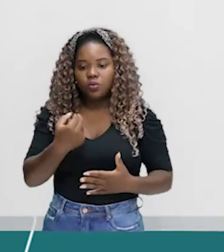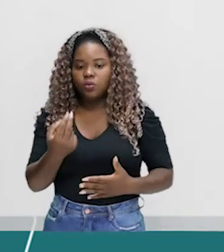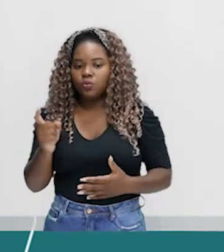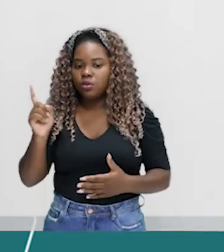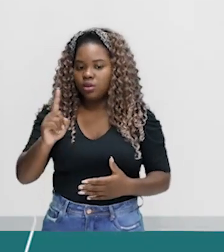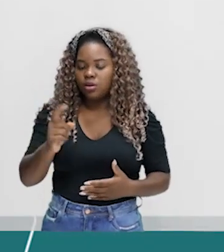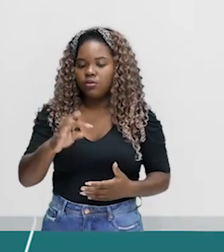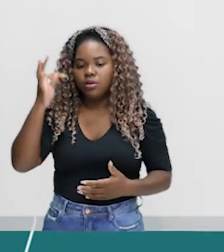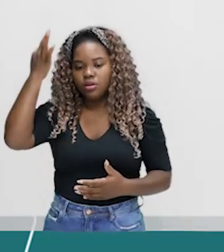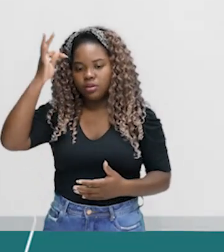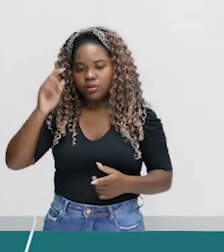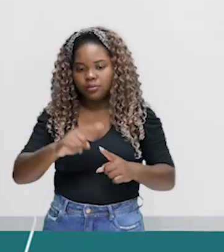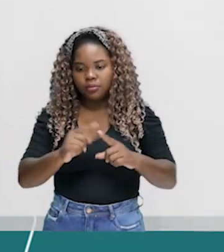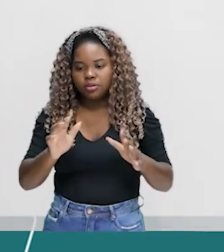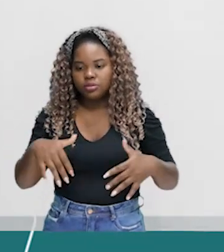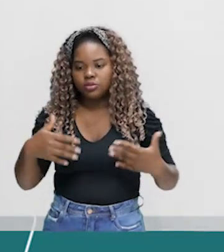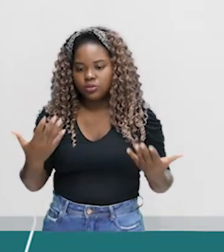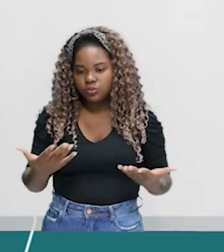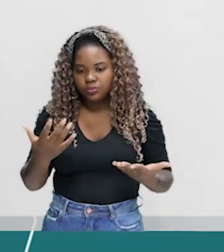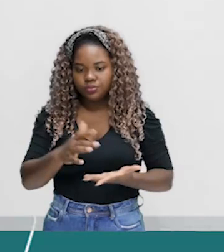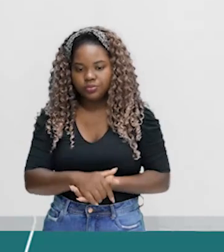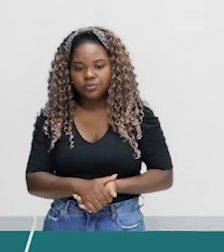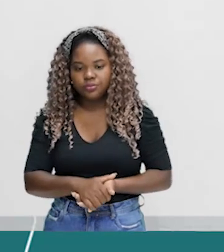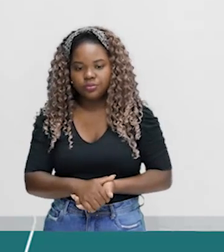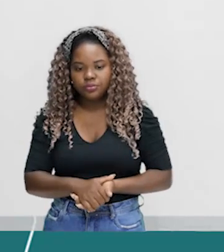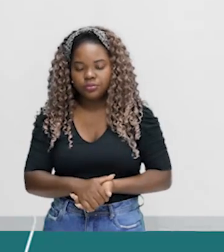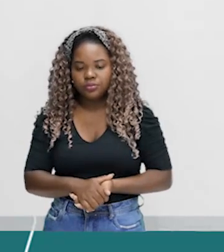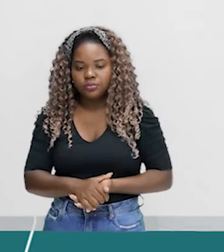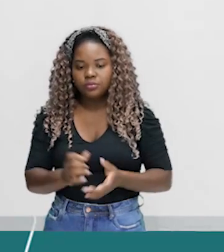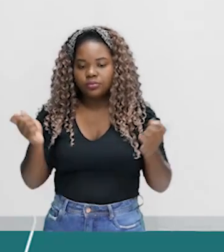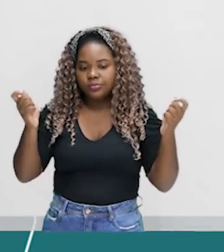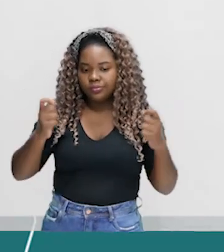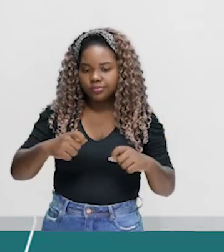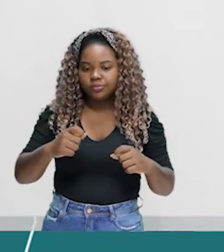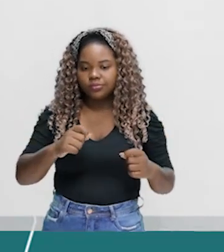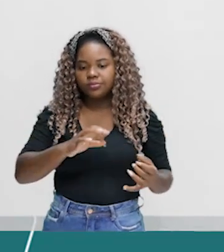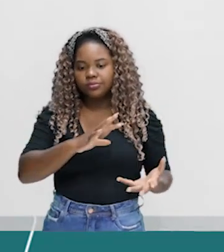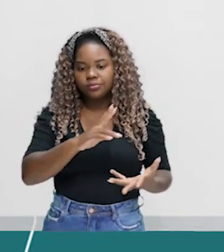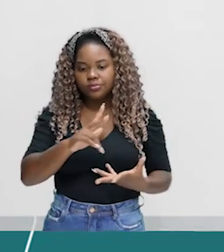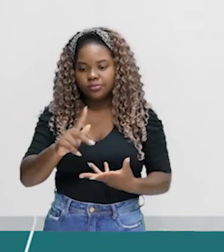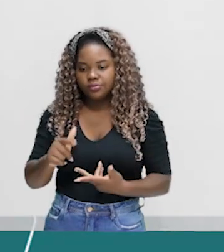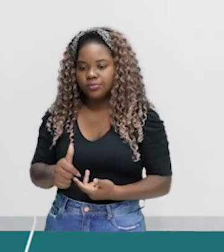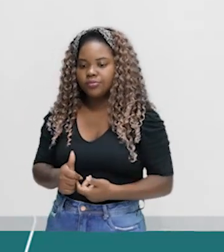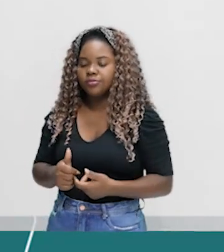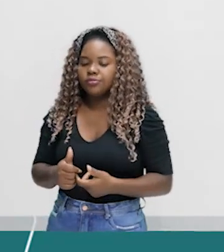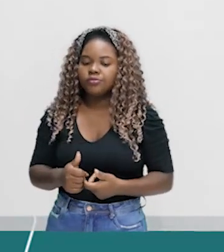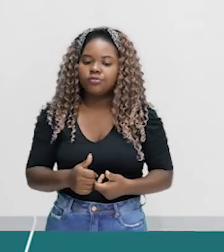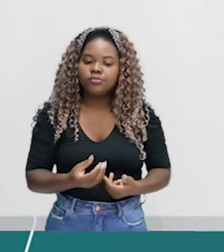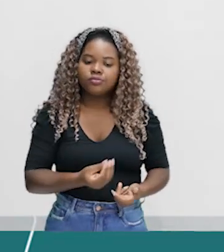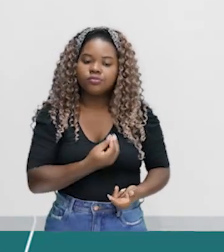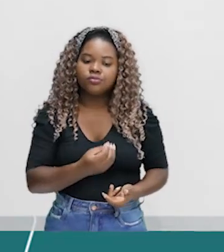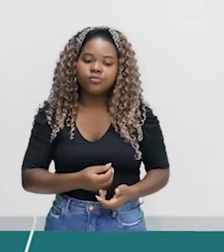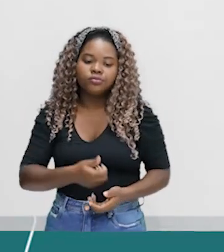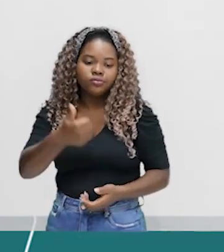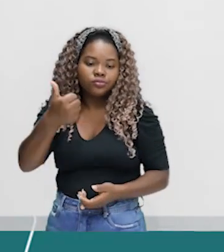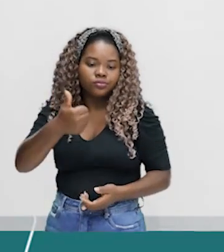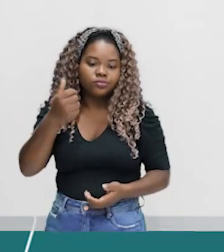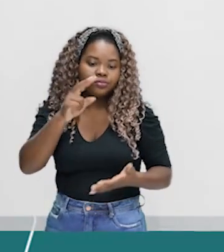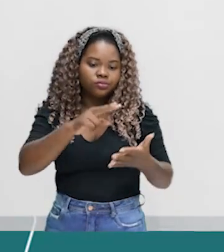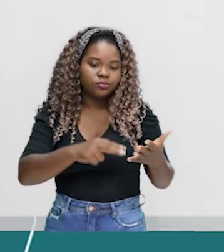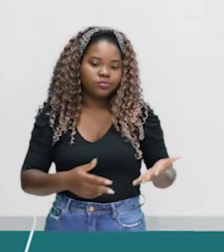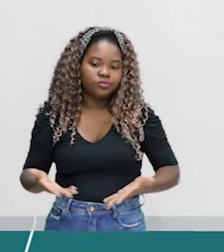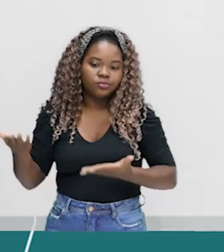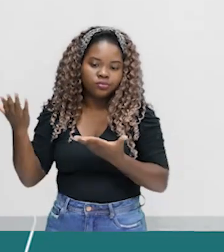Bang, tá? Mas quais são as condições que permitem ao nosso planeta proporcionar a vida? O planeta ele